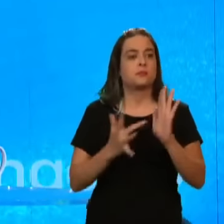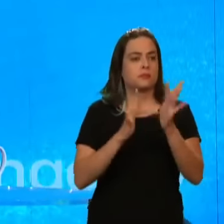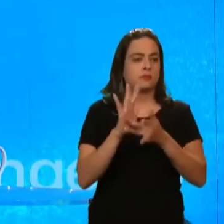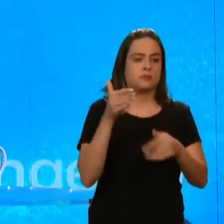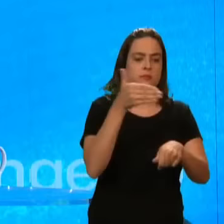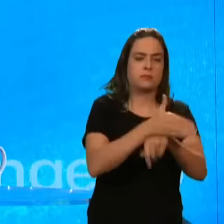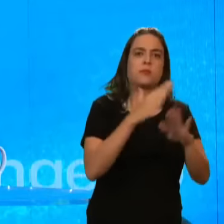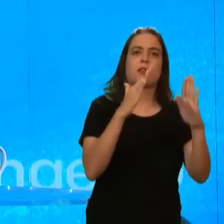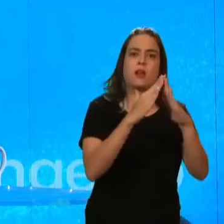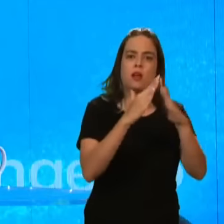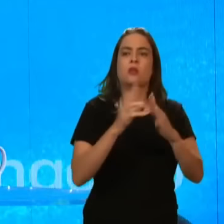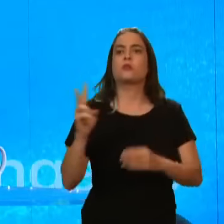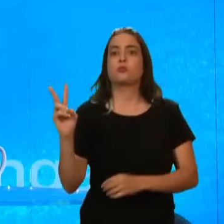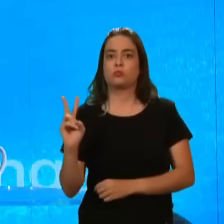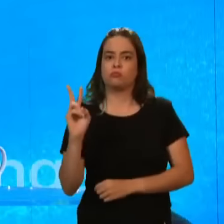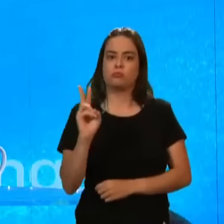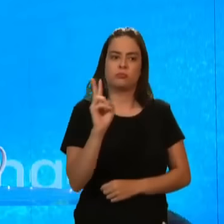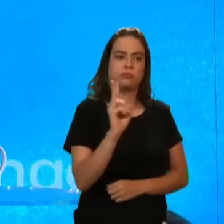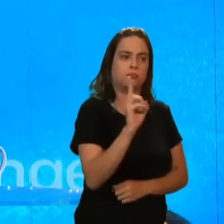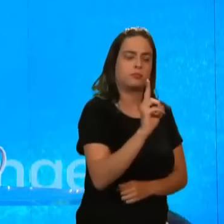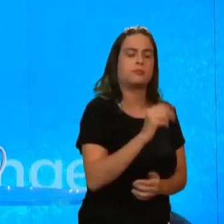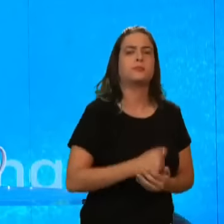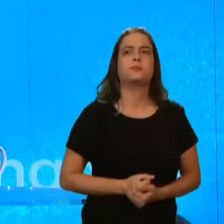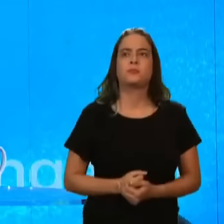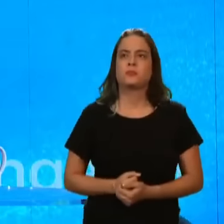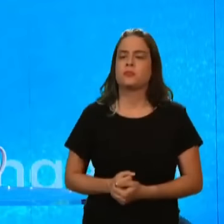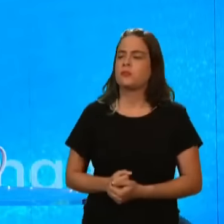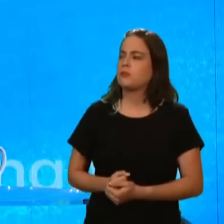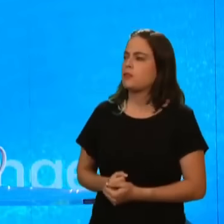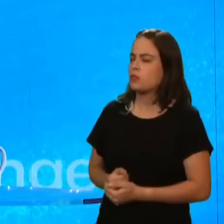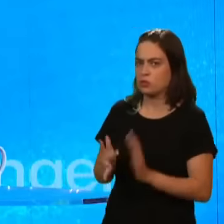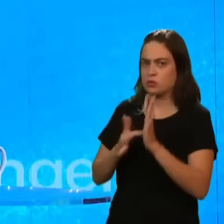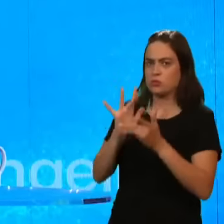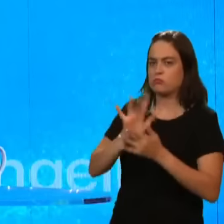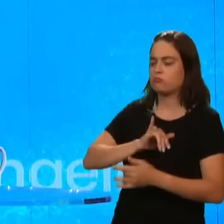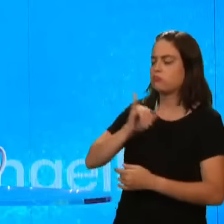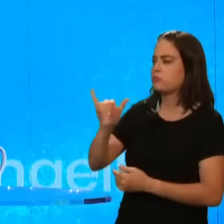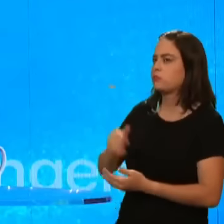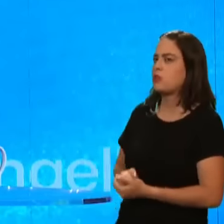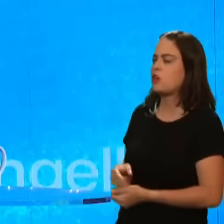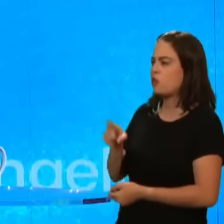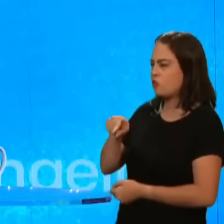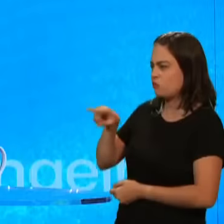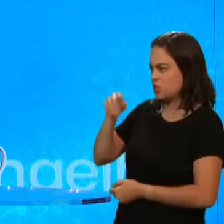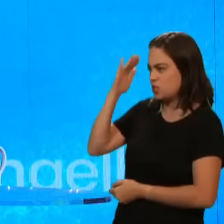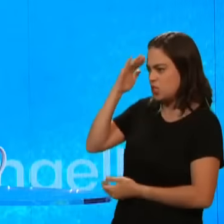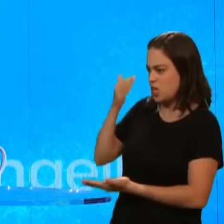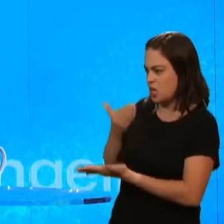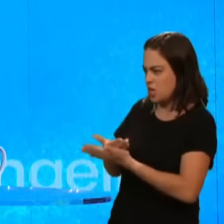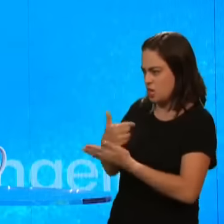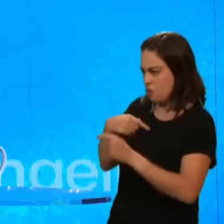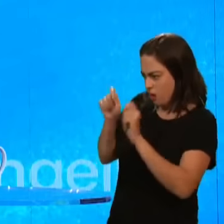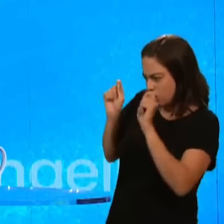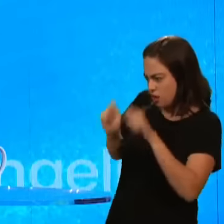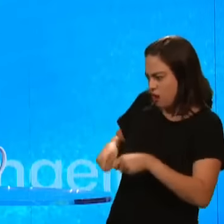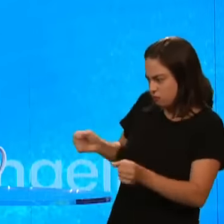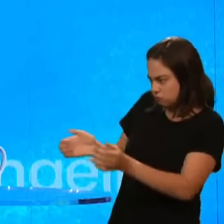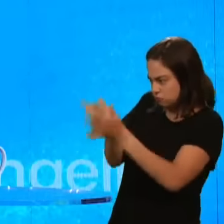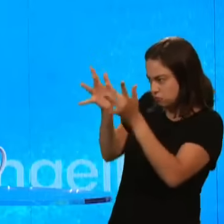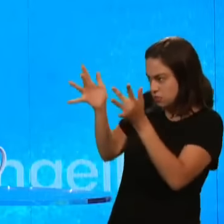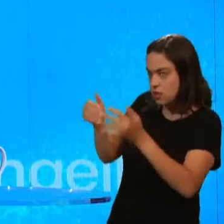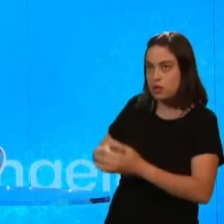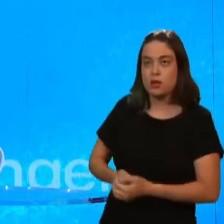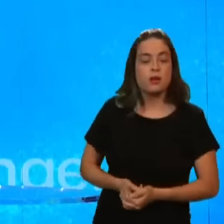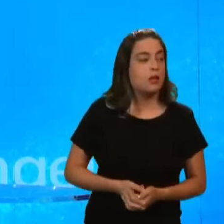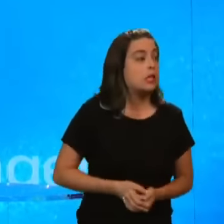se aproximaram, e ele lhes perguntou: vocês creem que eu sou capaz de fazer isso? Eles